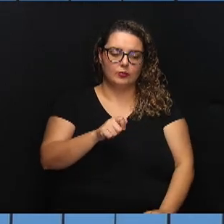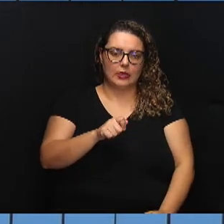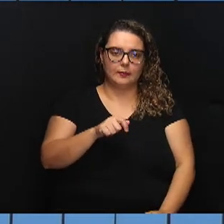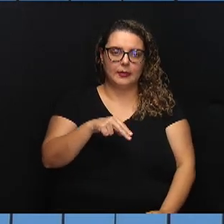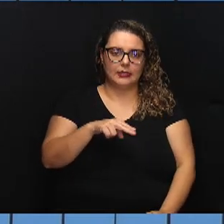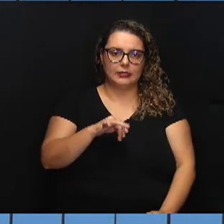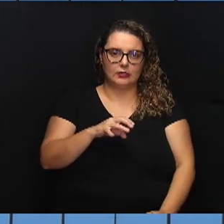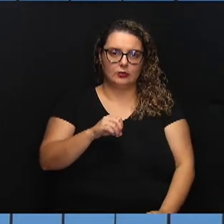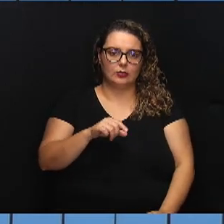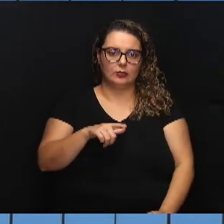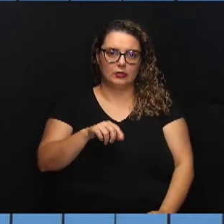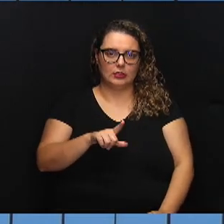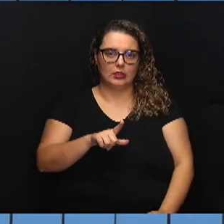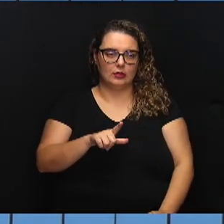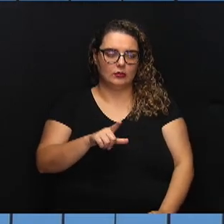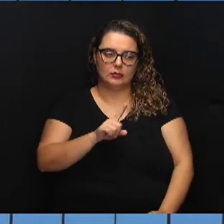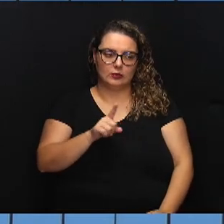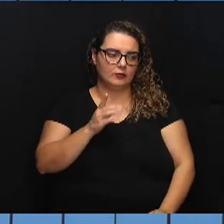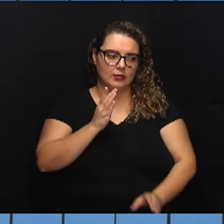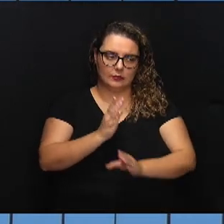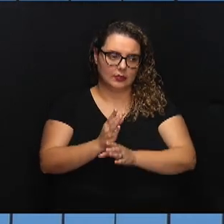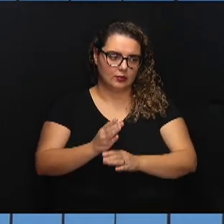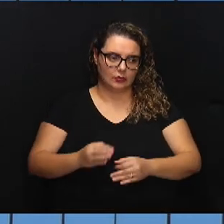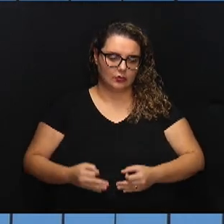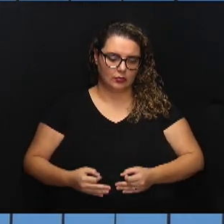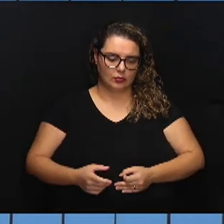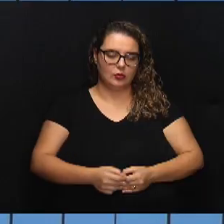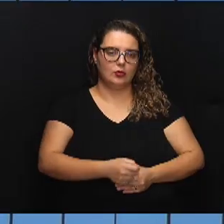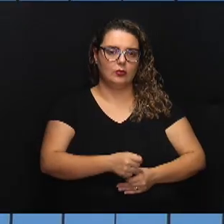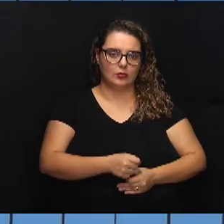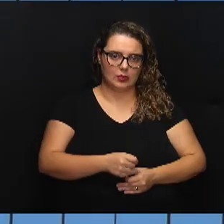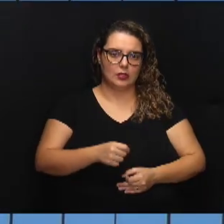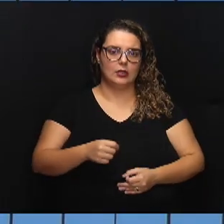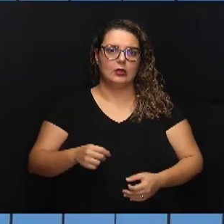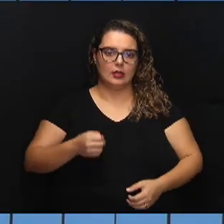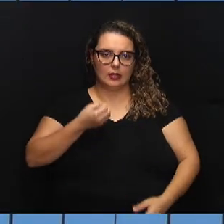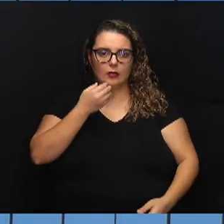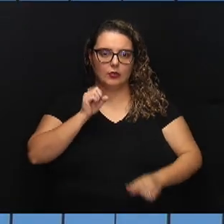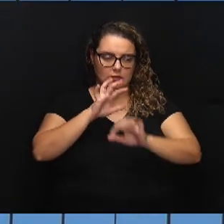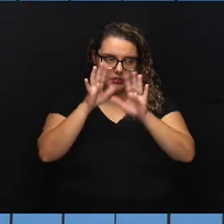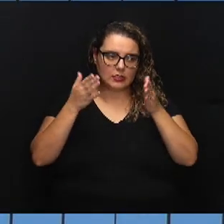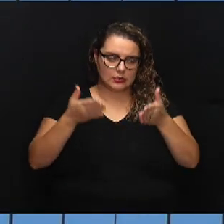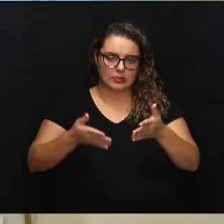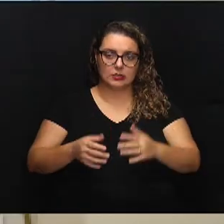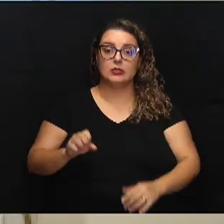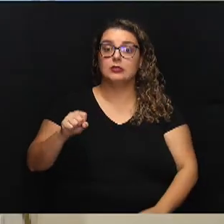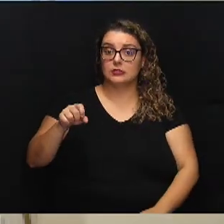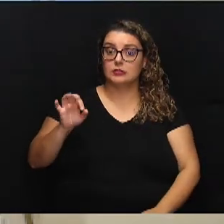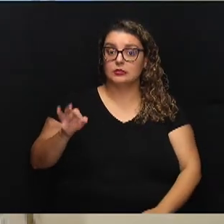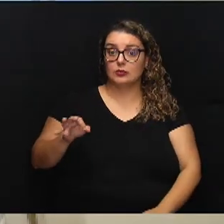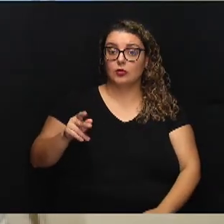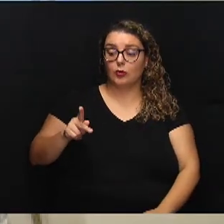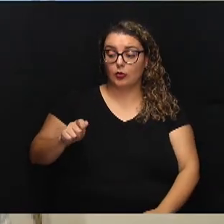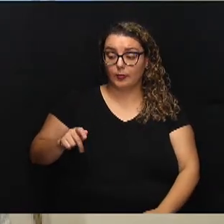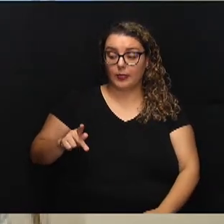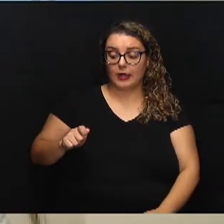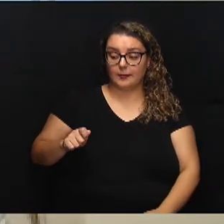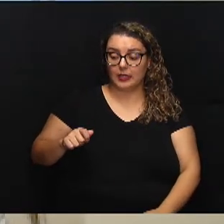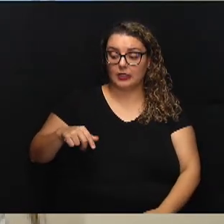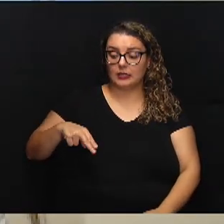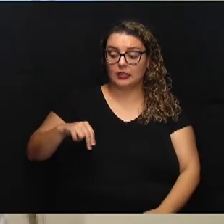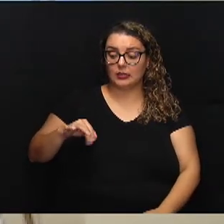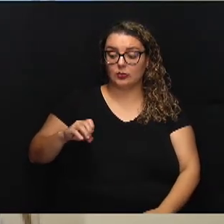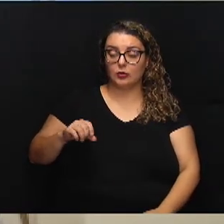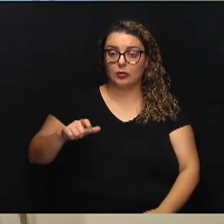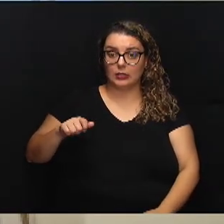não vai detectar, né, o câncer de ovário. Acho que é bom também a gente esclarecer isso aqui. Com certeza. O Papa Nicolau, ele é um exame